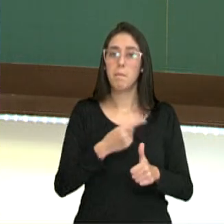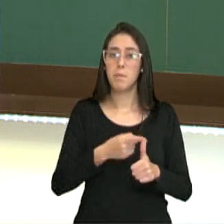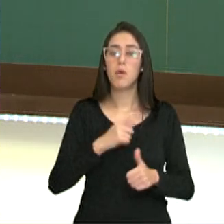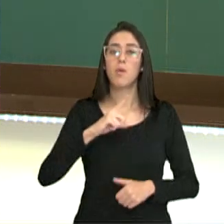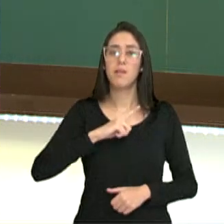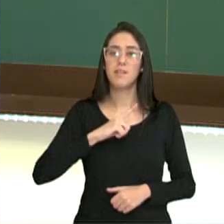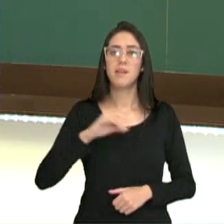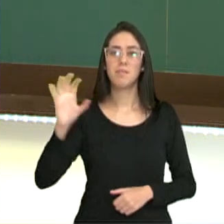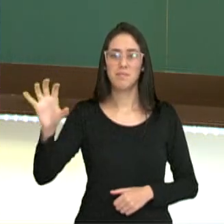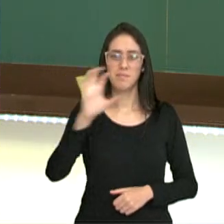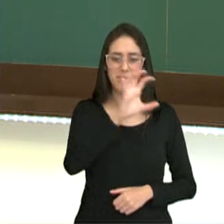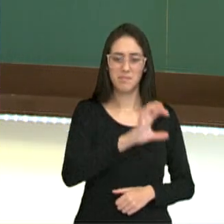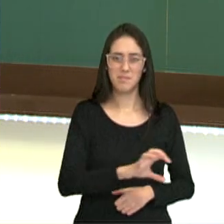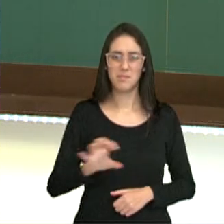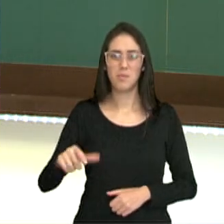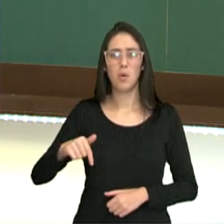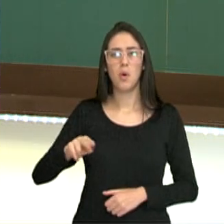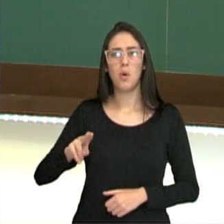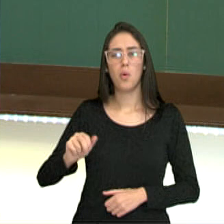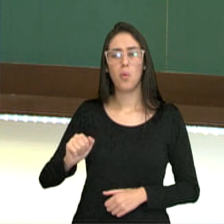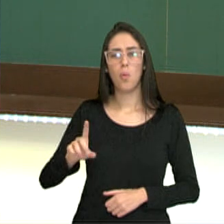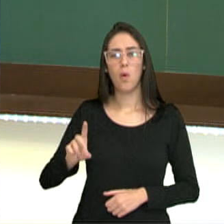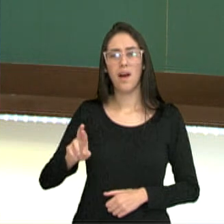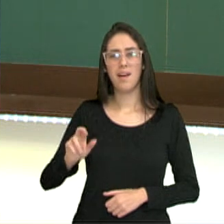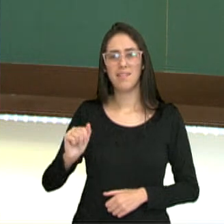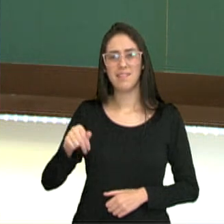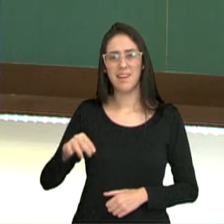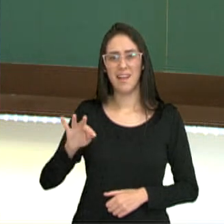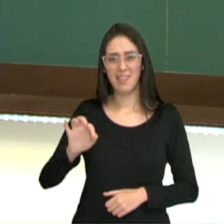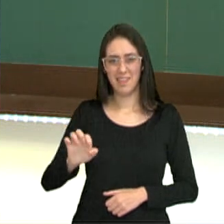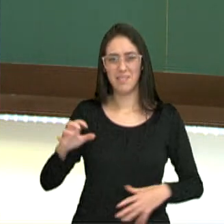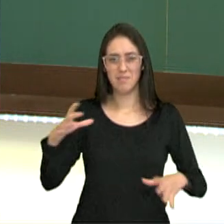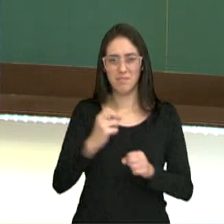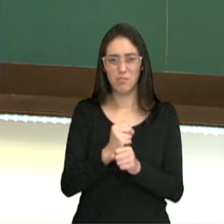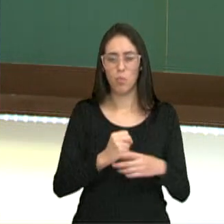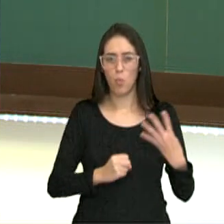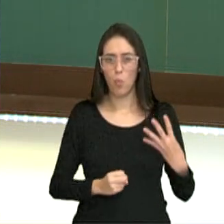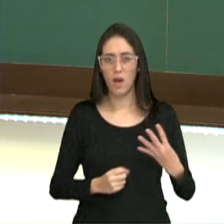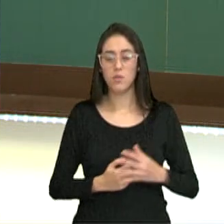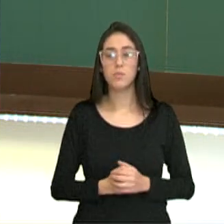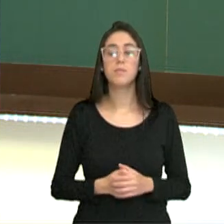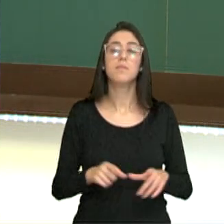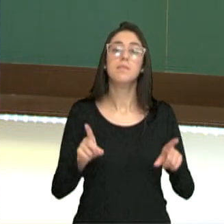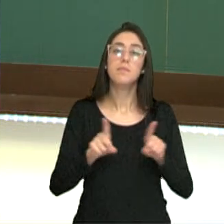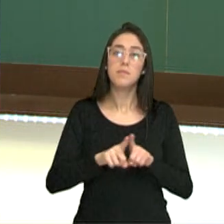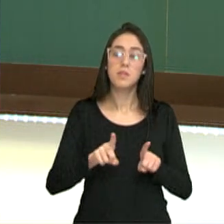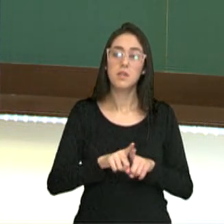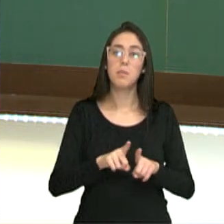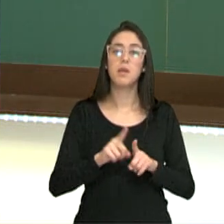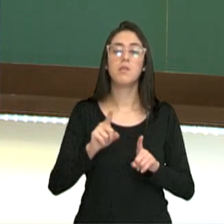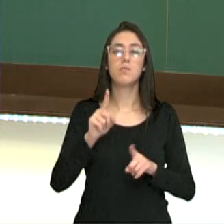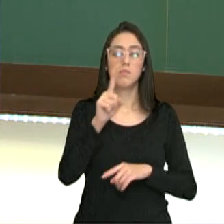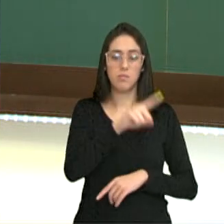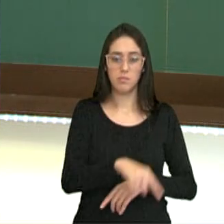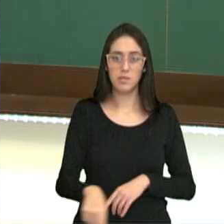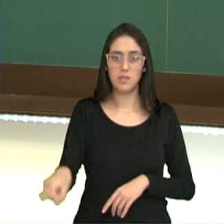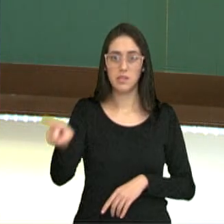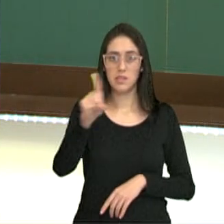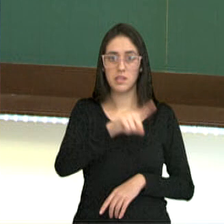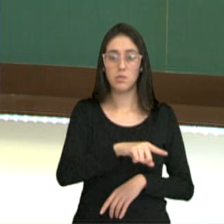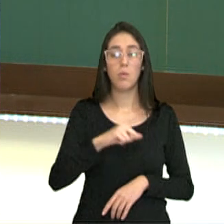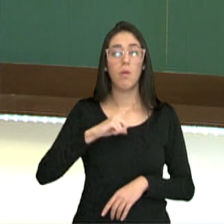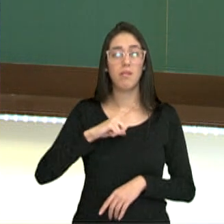dos quadrantes, né? Primeiro, segundo, terceiro e quadrante. A relação desse círculo trigonométrico